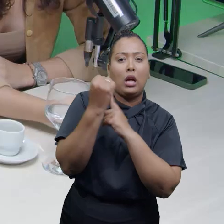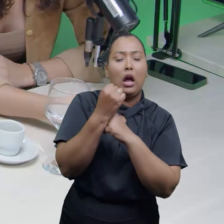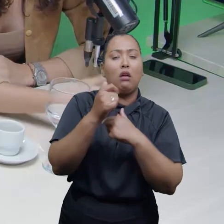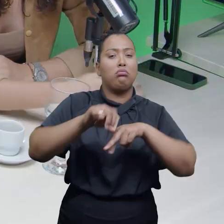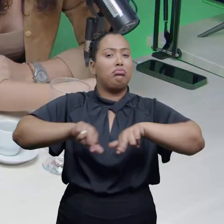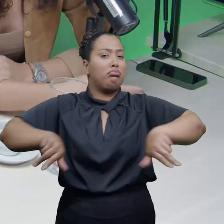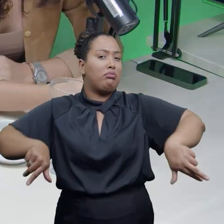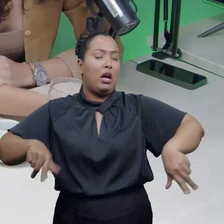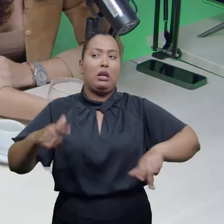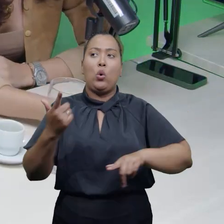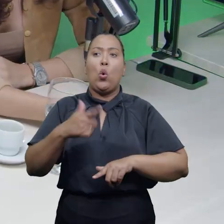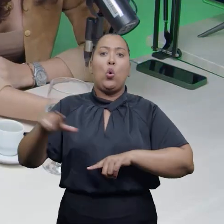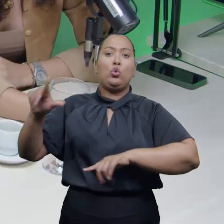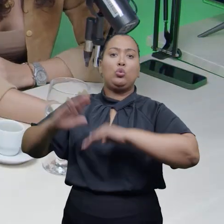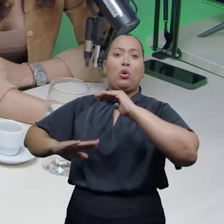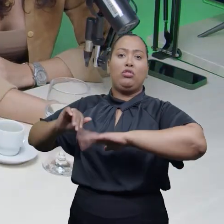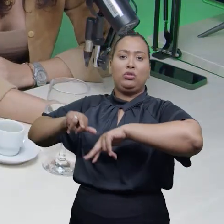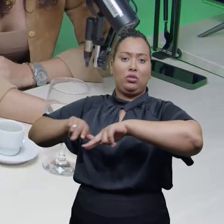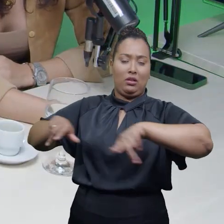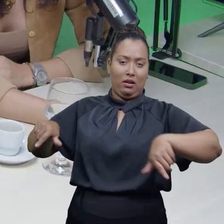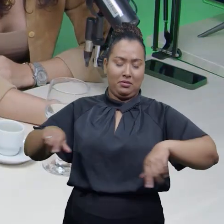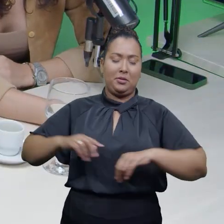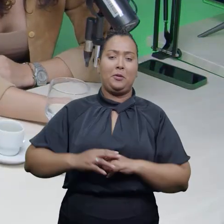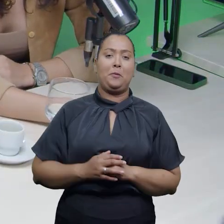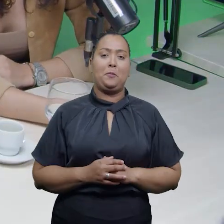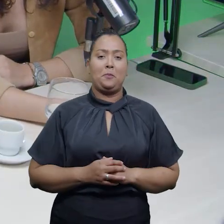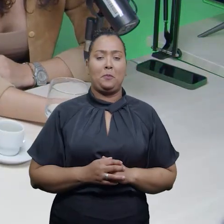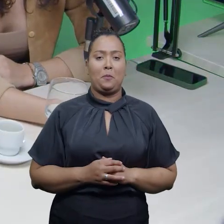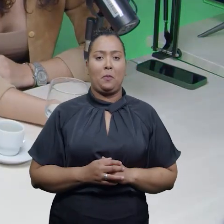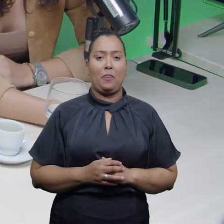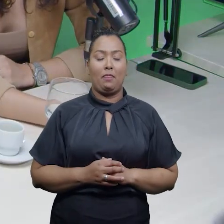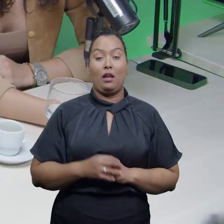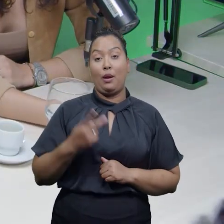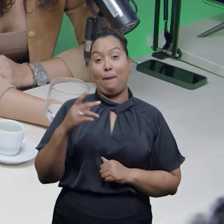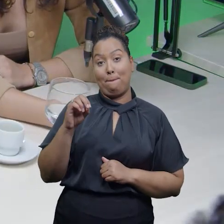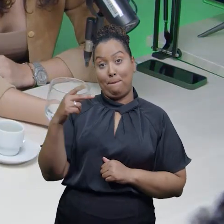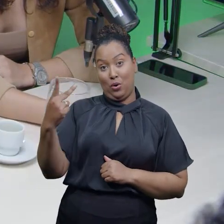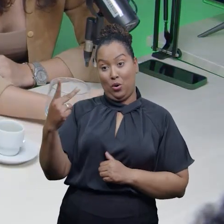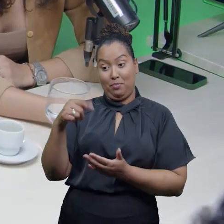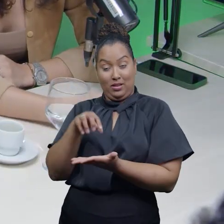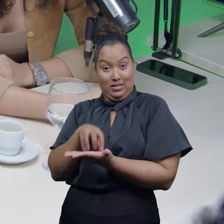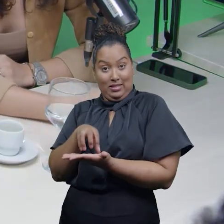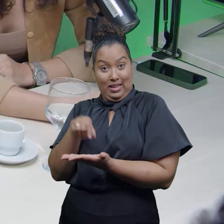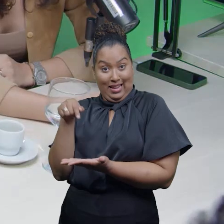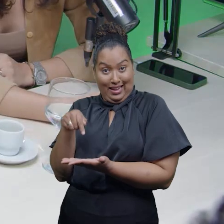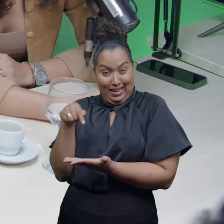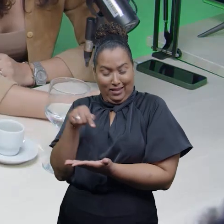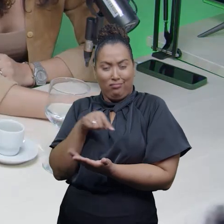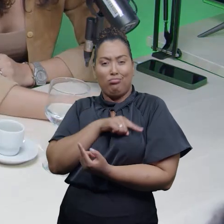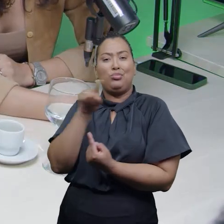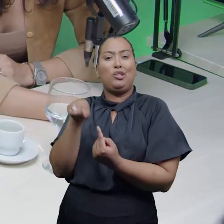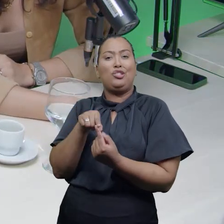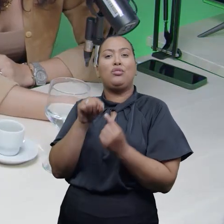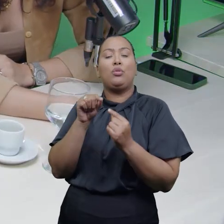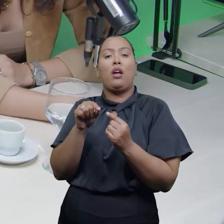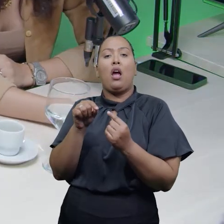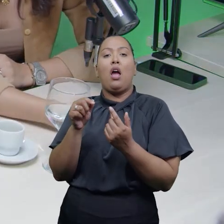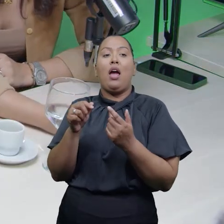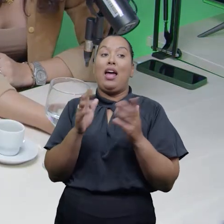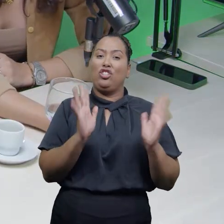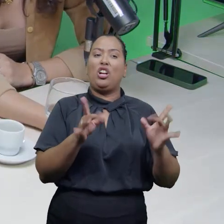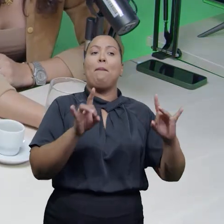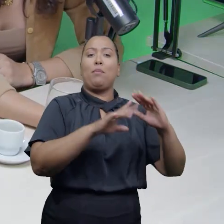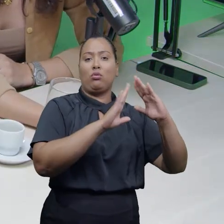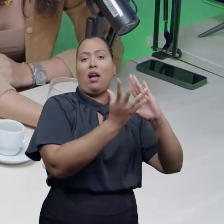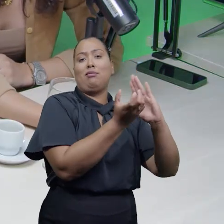psicólogos, outros técnicos, e a casa tem o Centro Pop, aliás, tem essa função meio